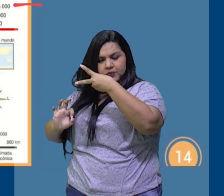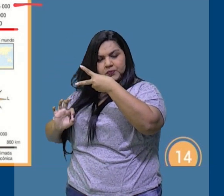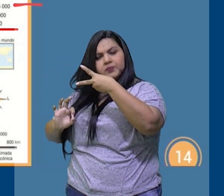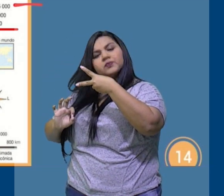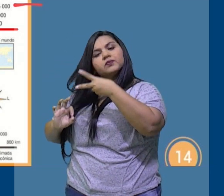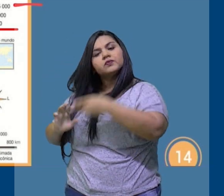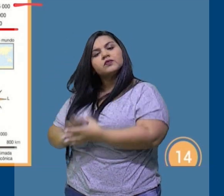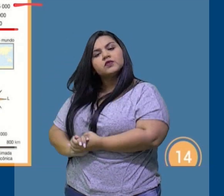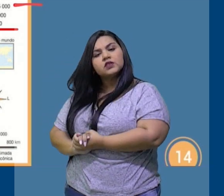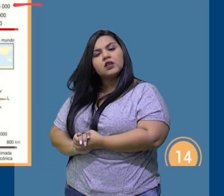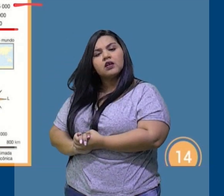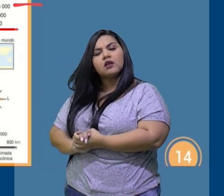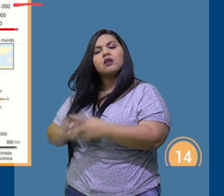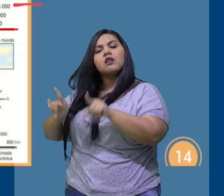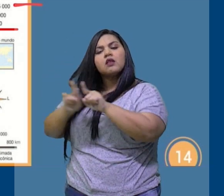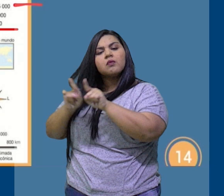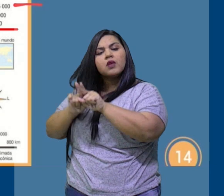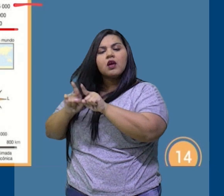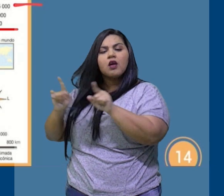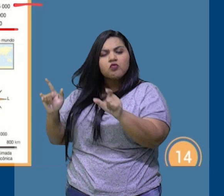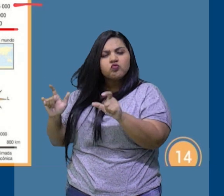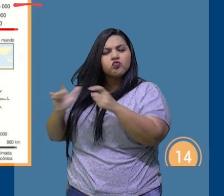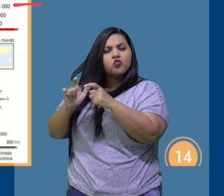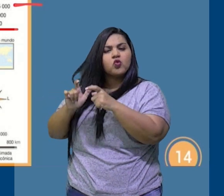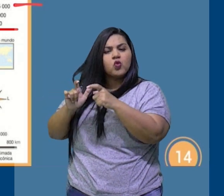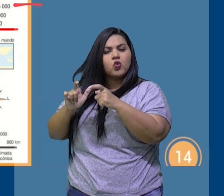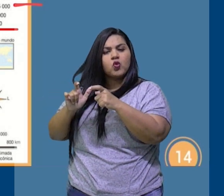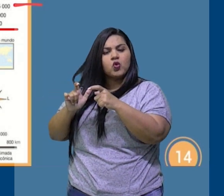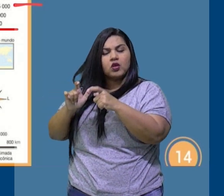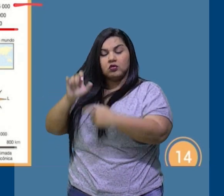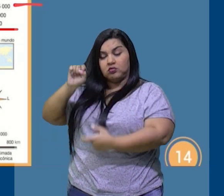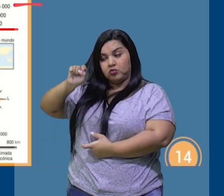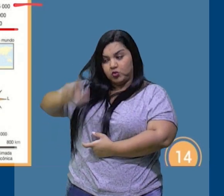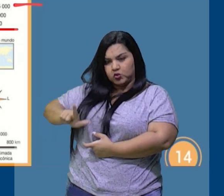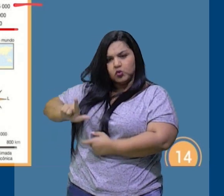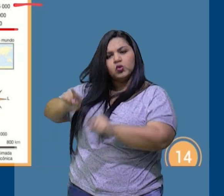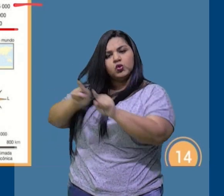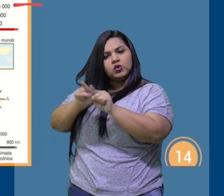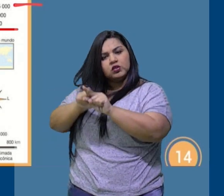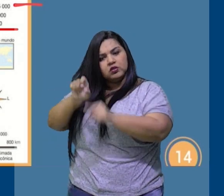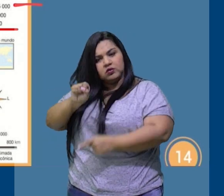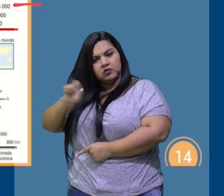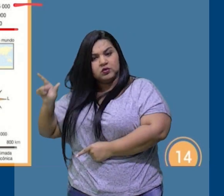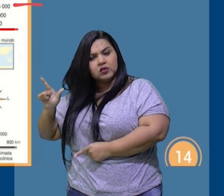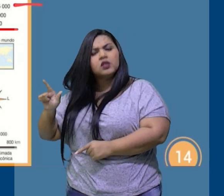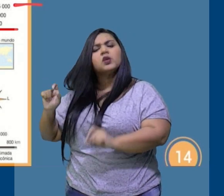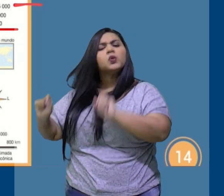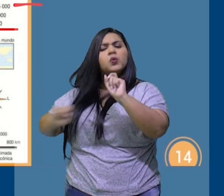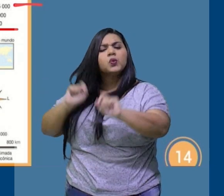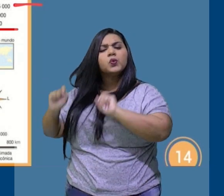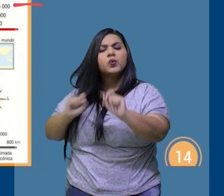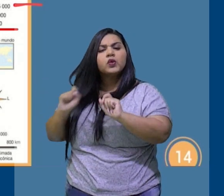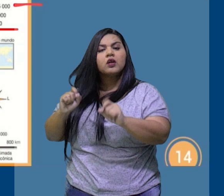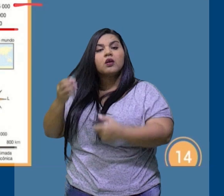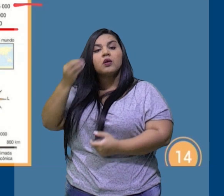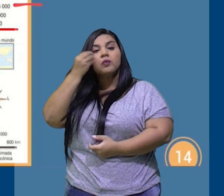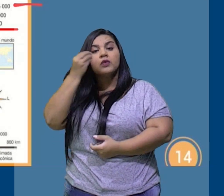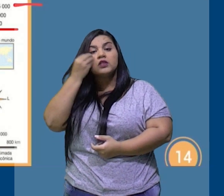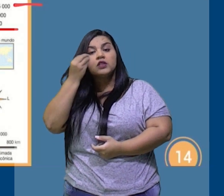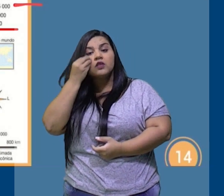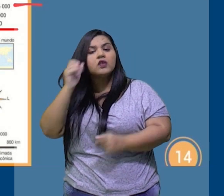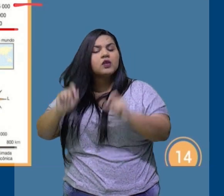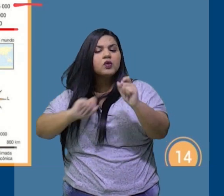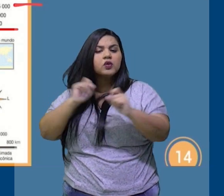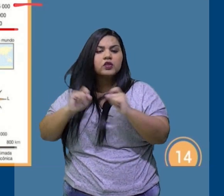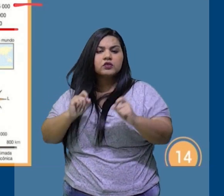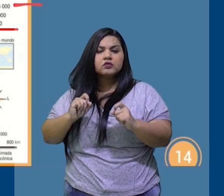então ela se concentra também nas regiões sul e sudeste. E o que a gente vai observar agora do terceiro elemento, que